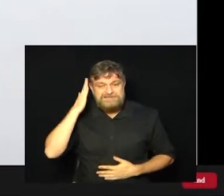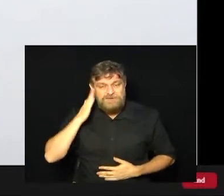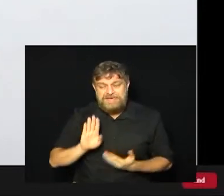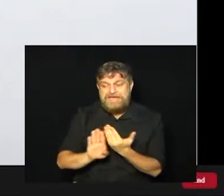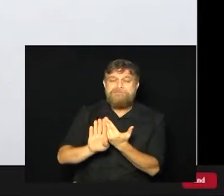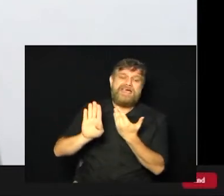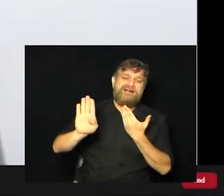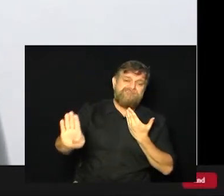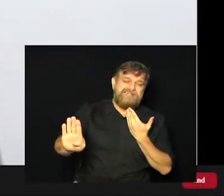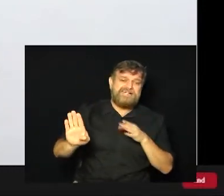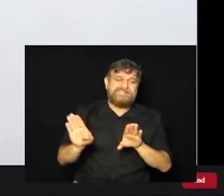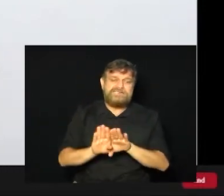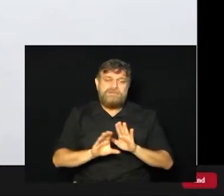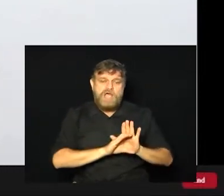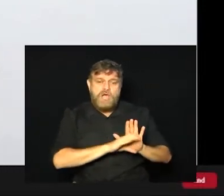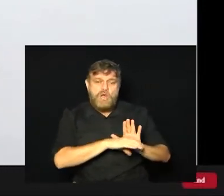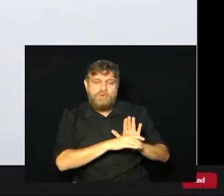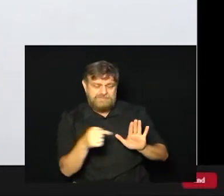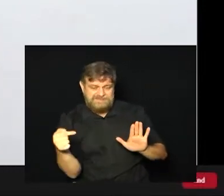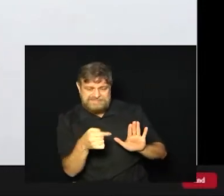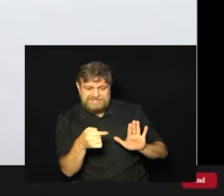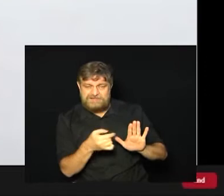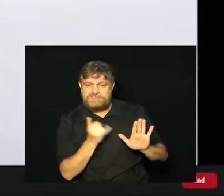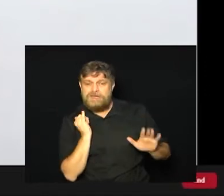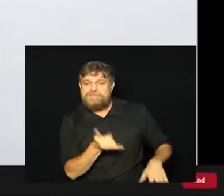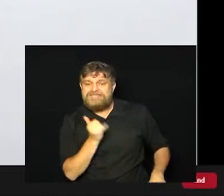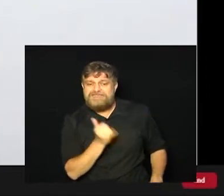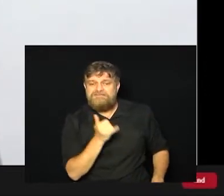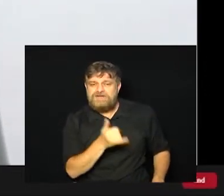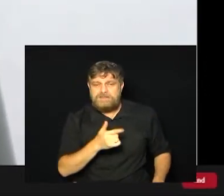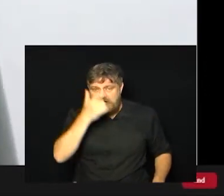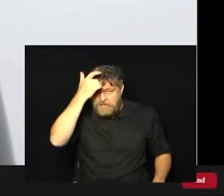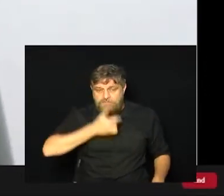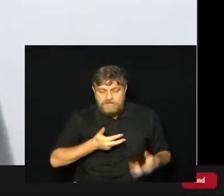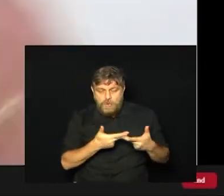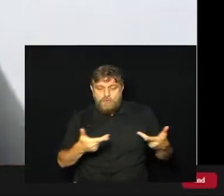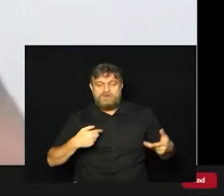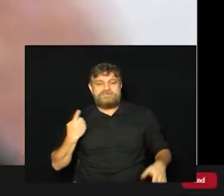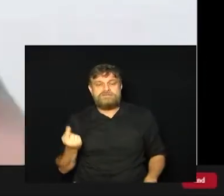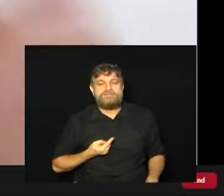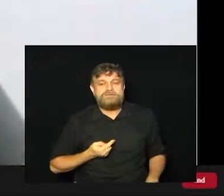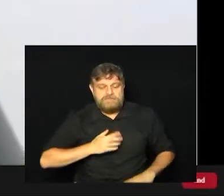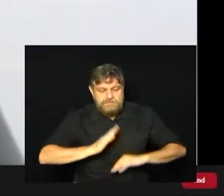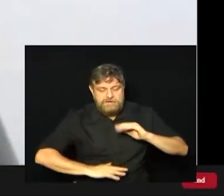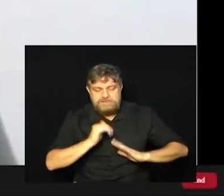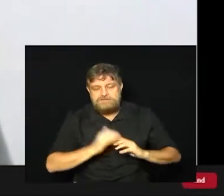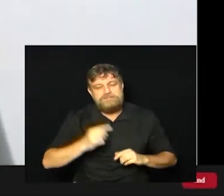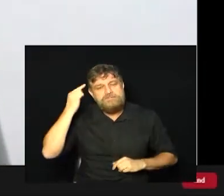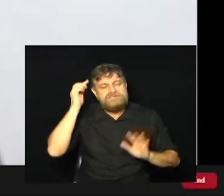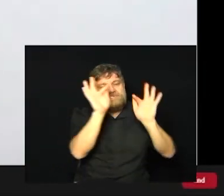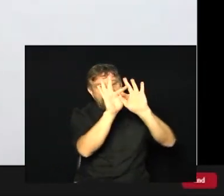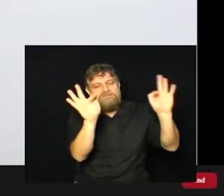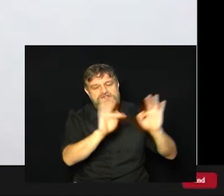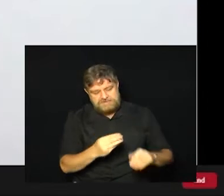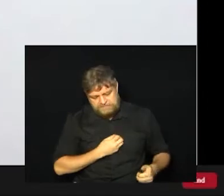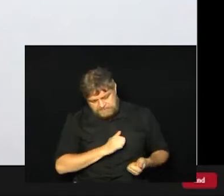afasta disso. Também é um conceito que a gente tem que falar um pouco mais. Aí eu vou fazer coisas que me aproximam, bem-estar, felicidade, qualidade de